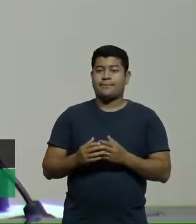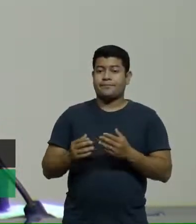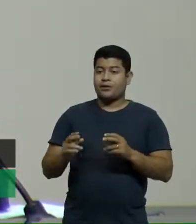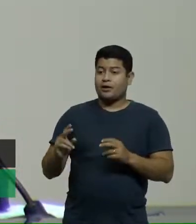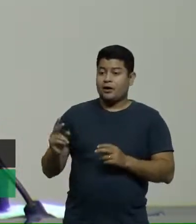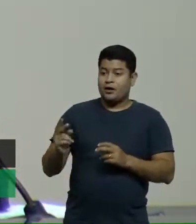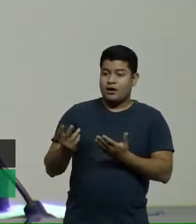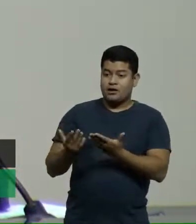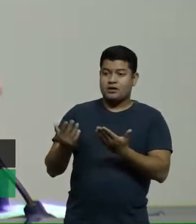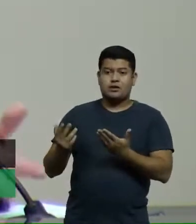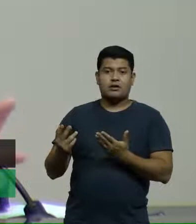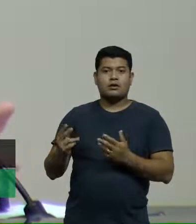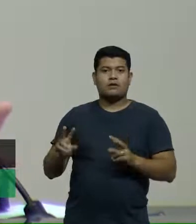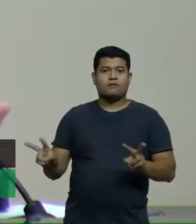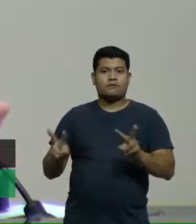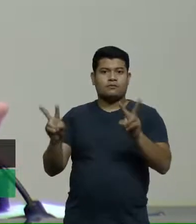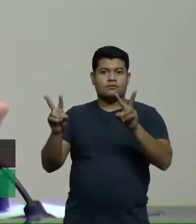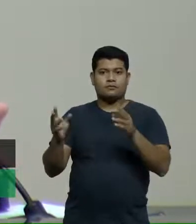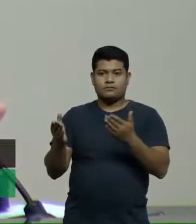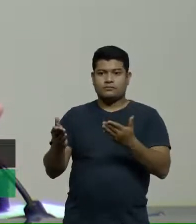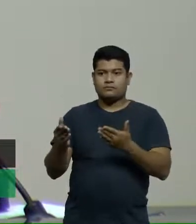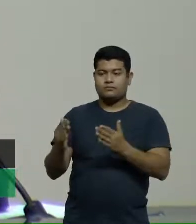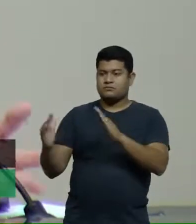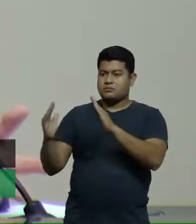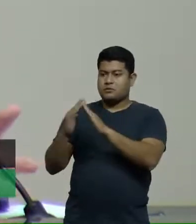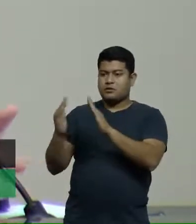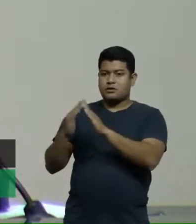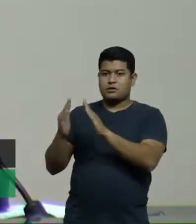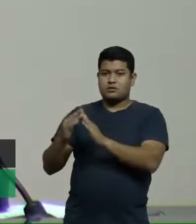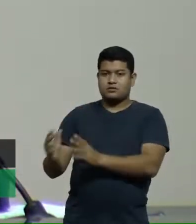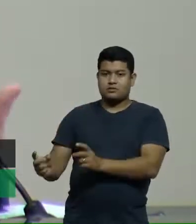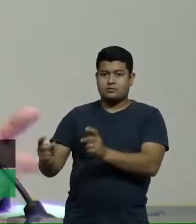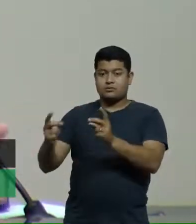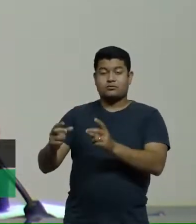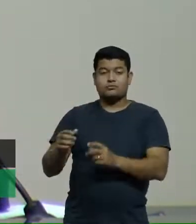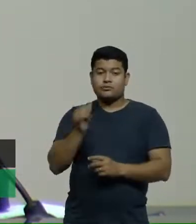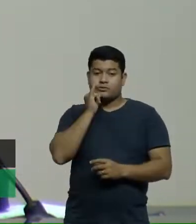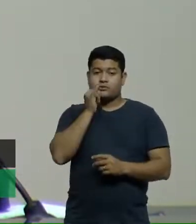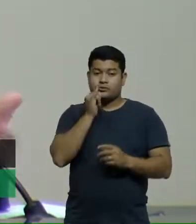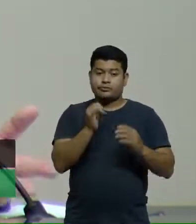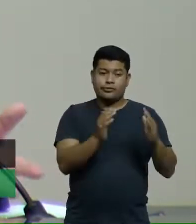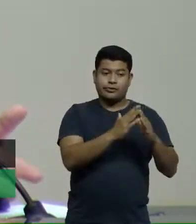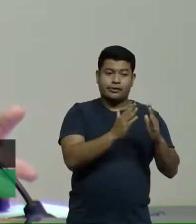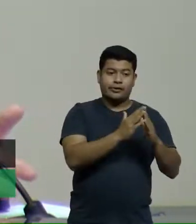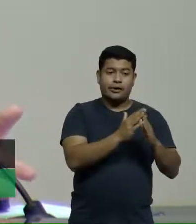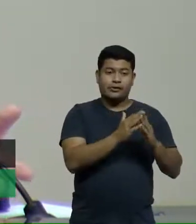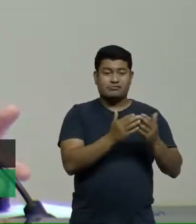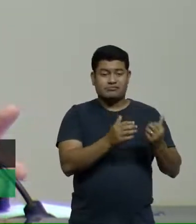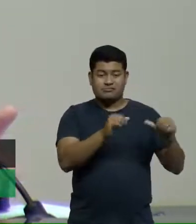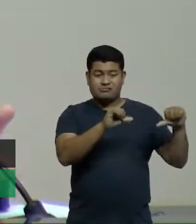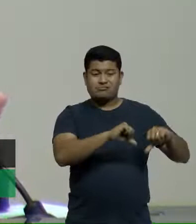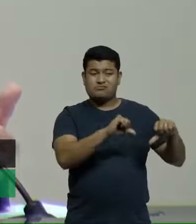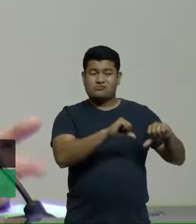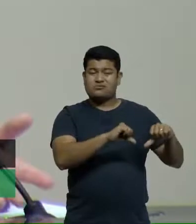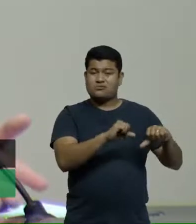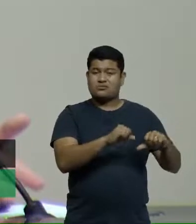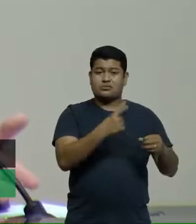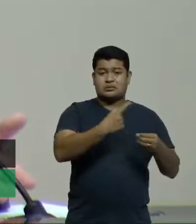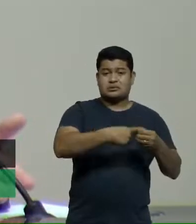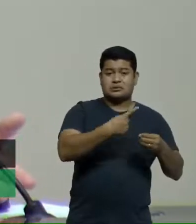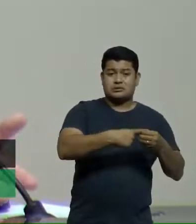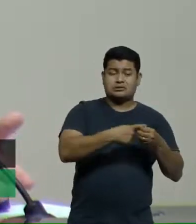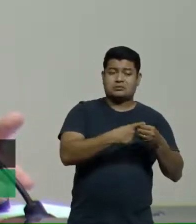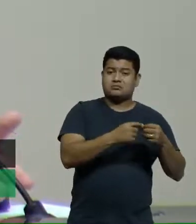seu patrimônio. Quem tem um imóvel numa área de risco, de conflito, de criminalidade,